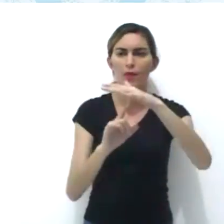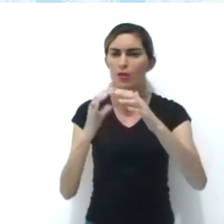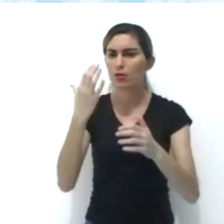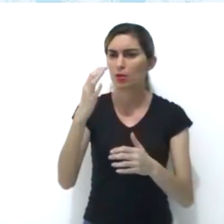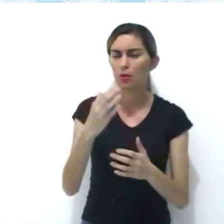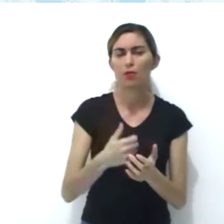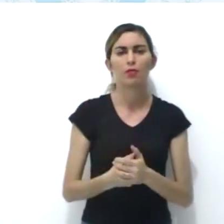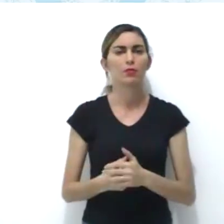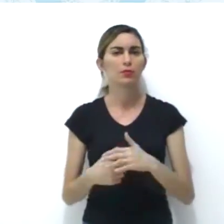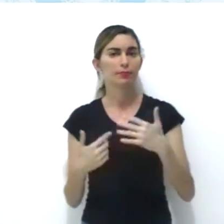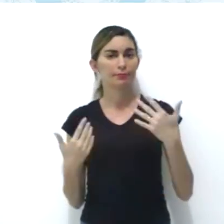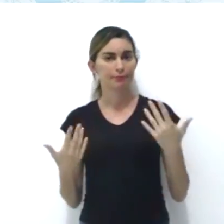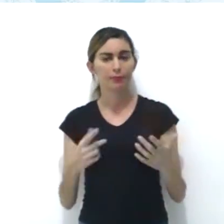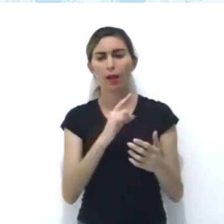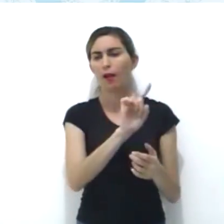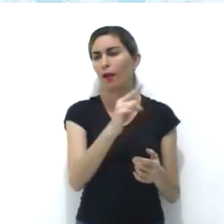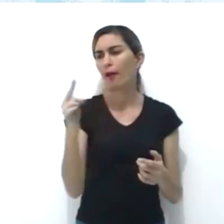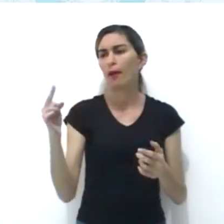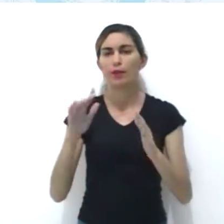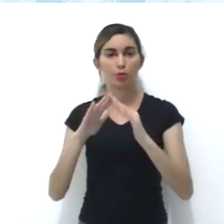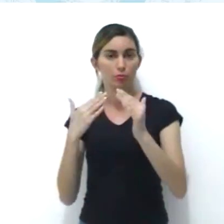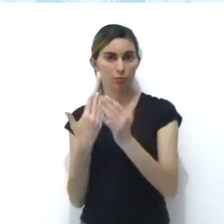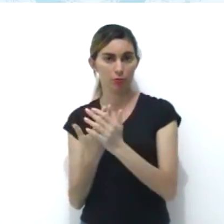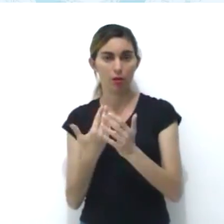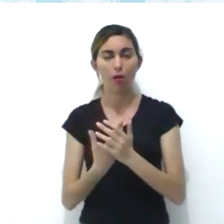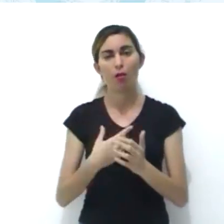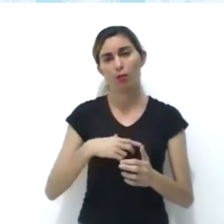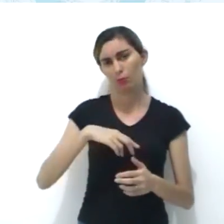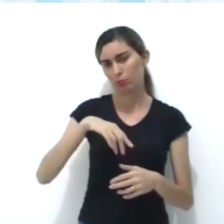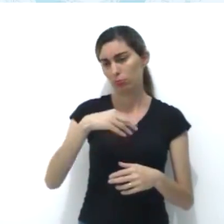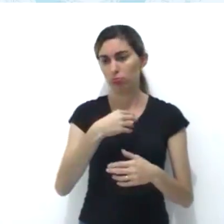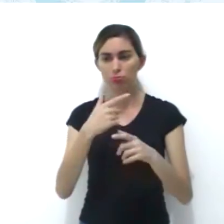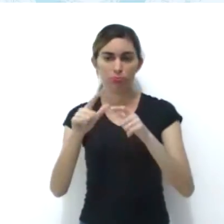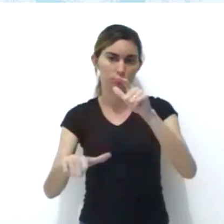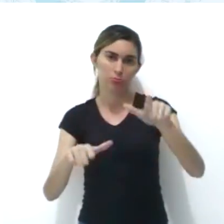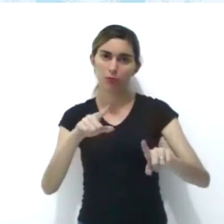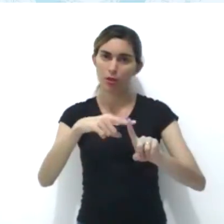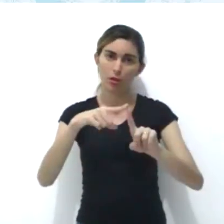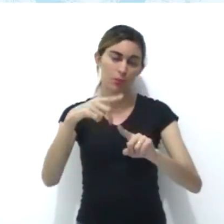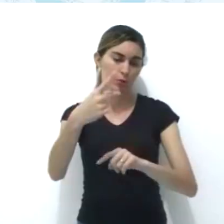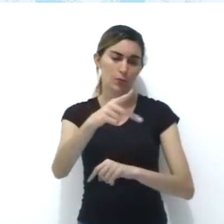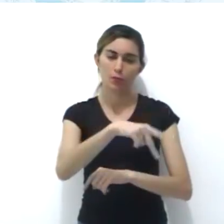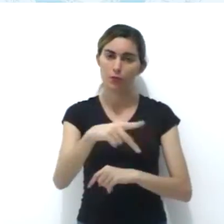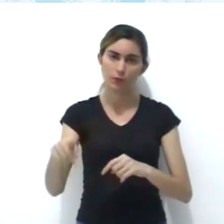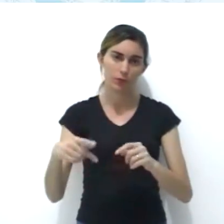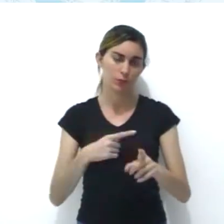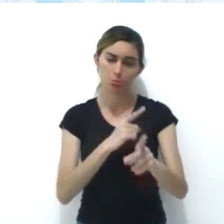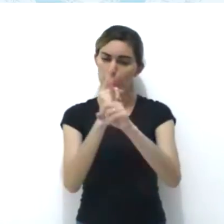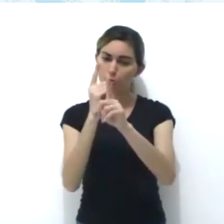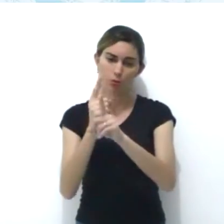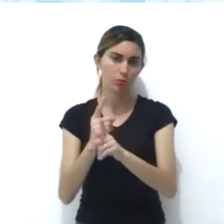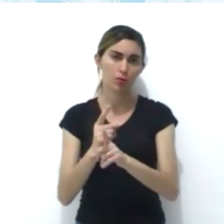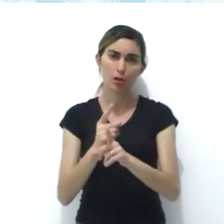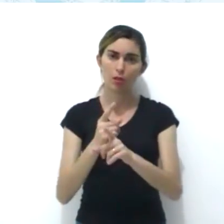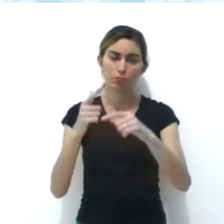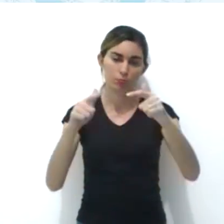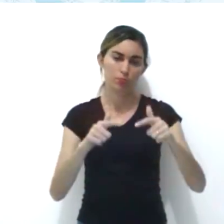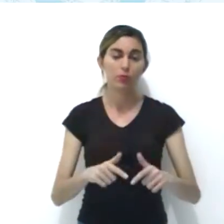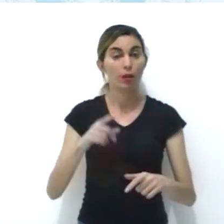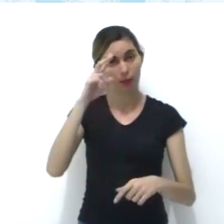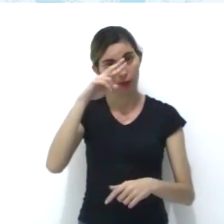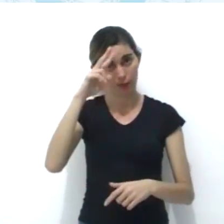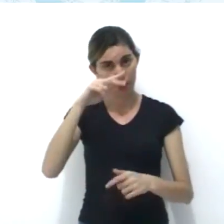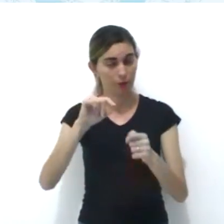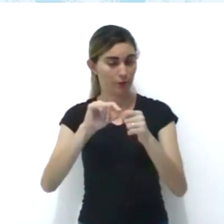feiras de ciências. Então, cada escola com a sua realidade, com o seu professor, vai encontrar o seu